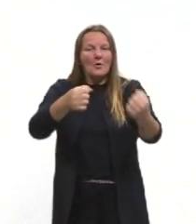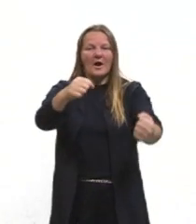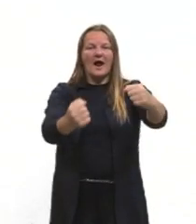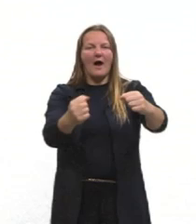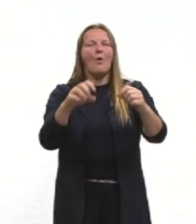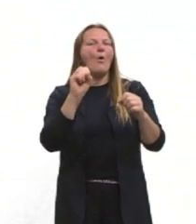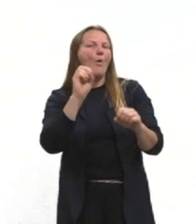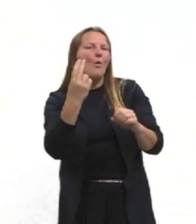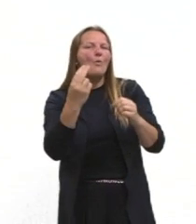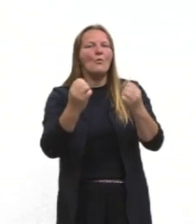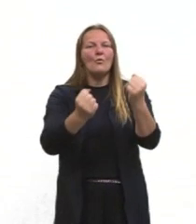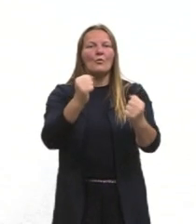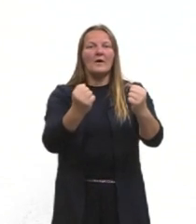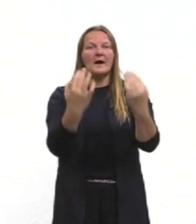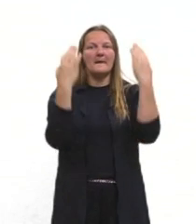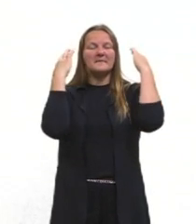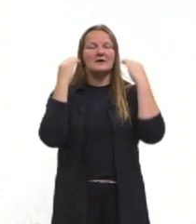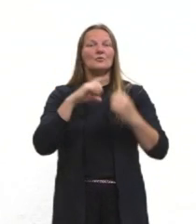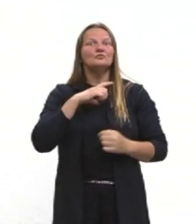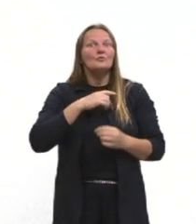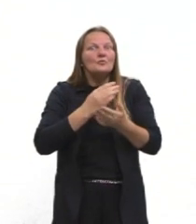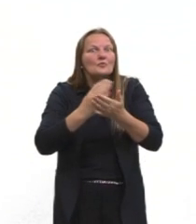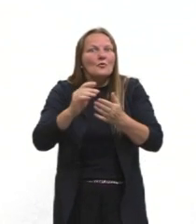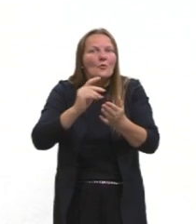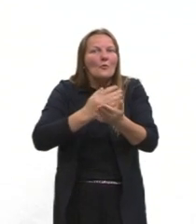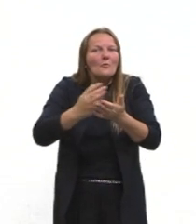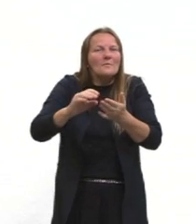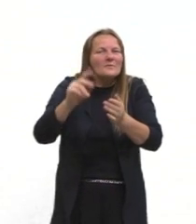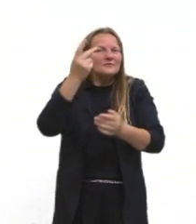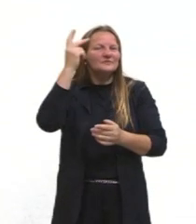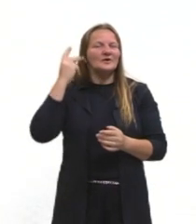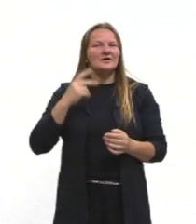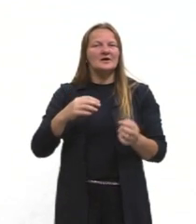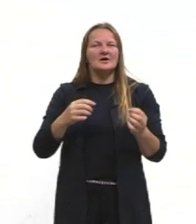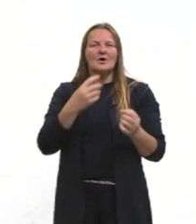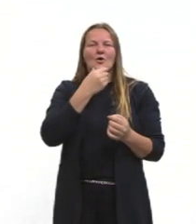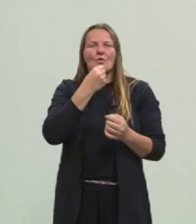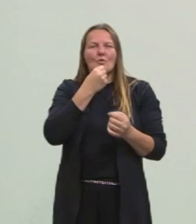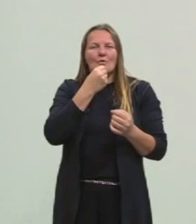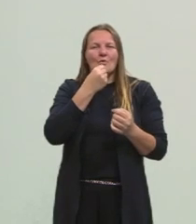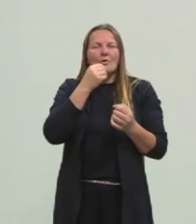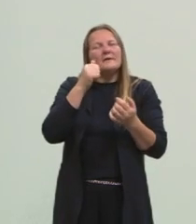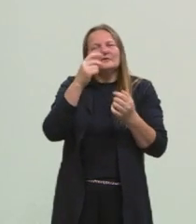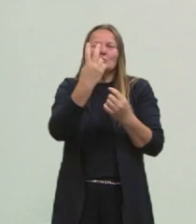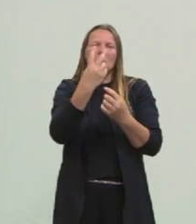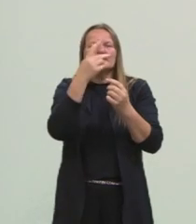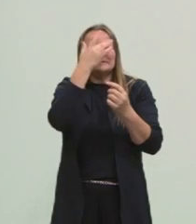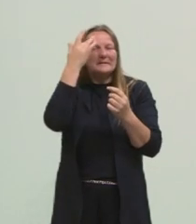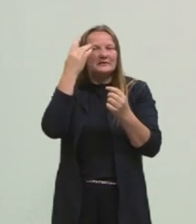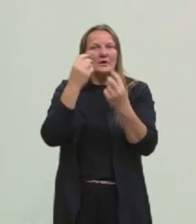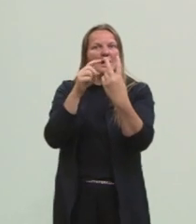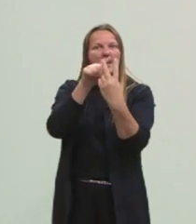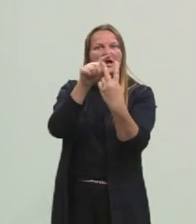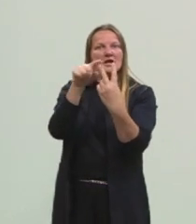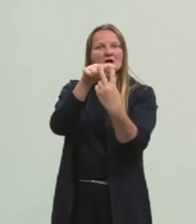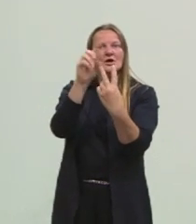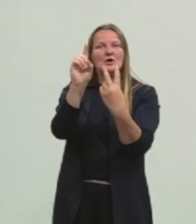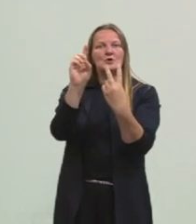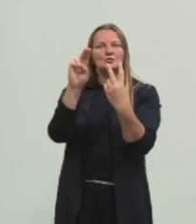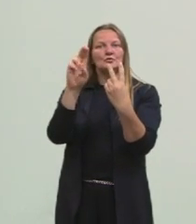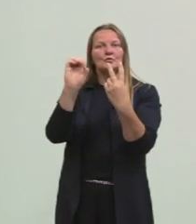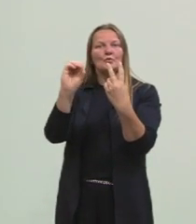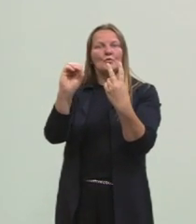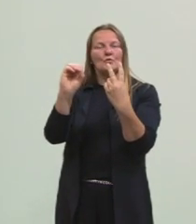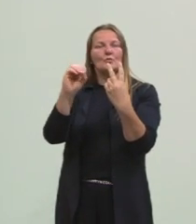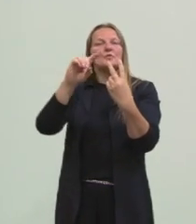na verdade tinha uma dupla que tocava com uma guitarra amplificada que era o Du elétrico depois eles